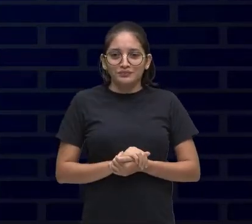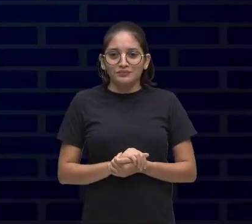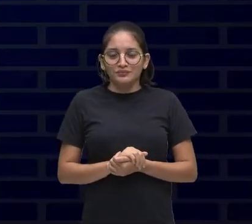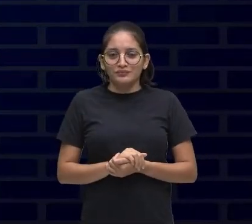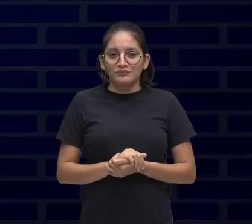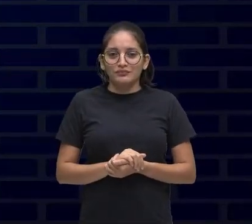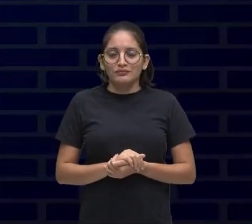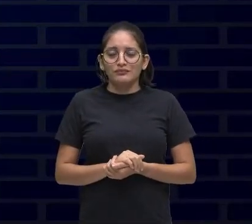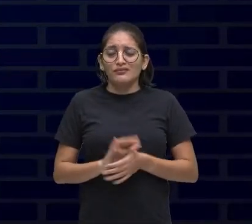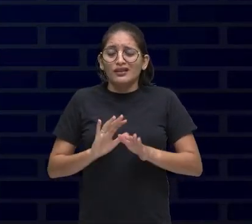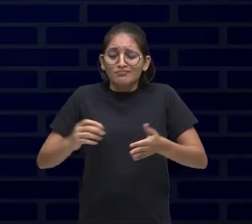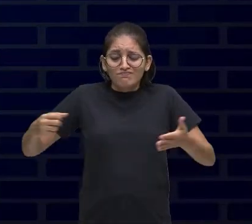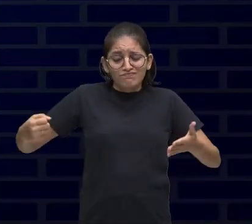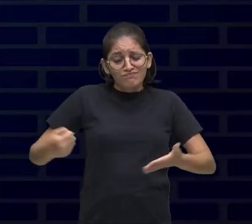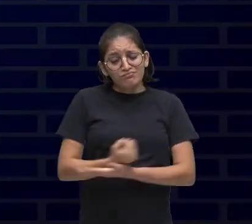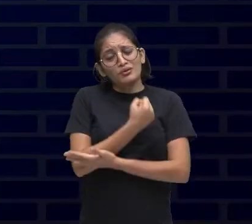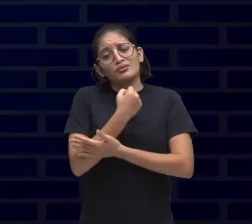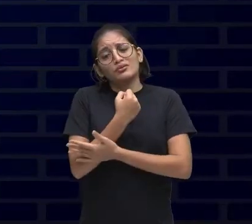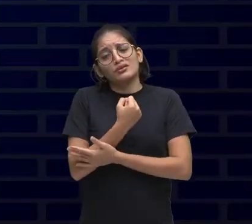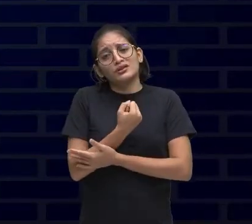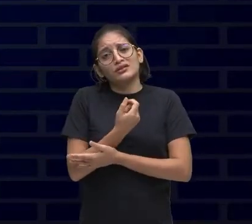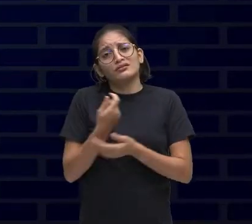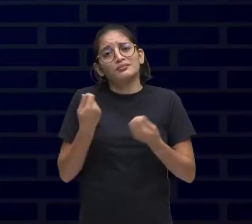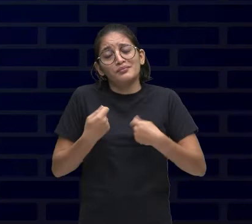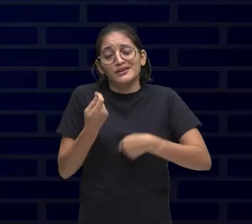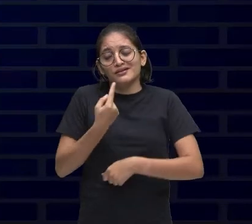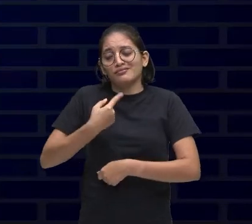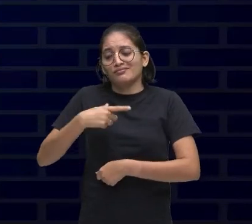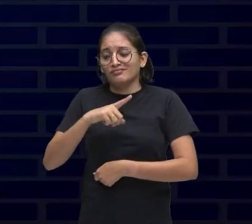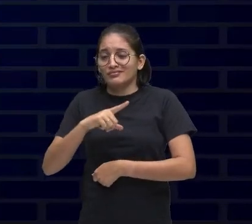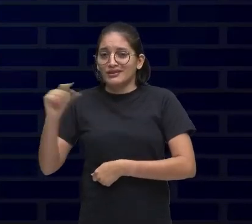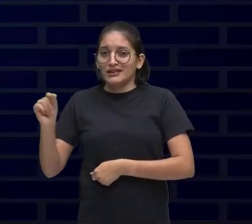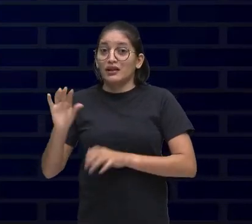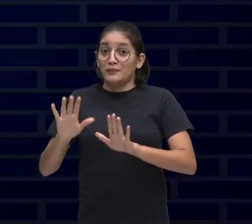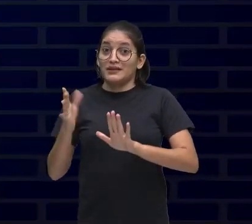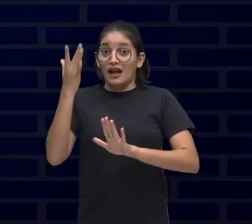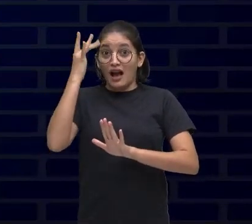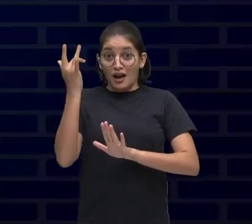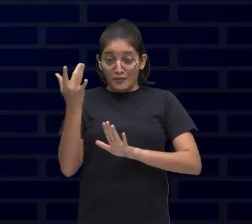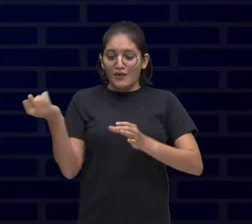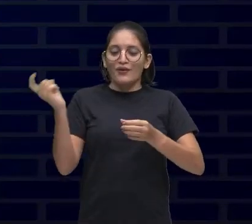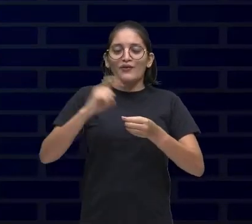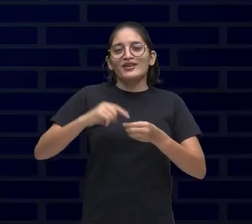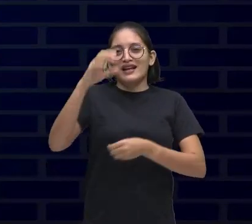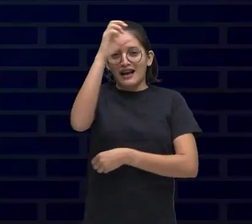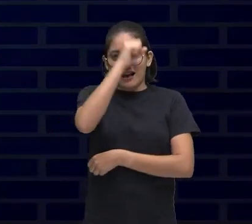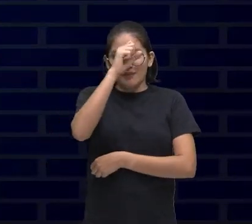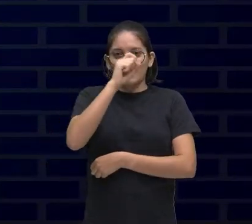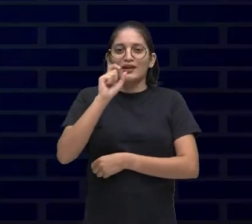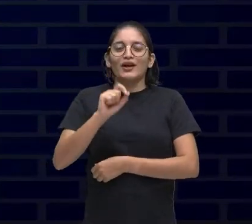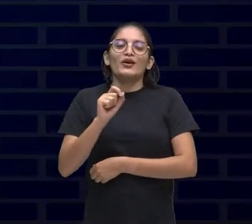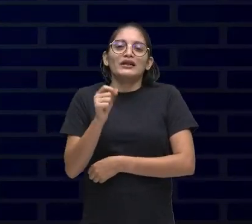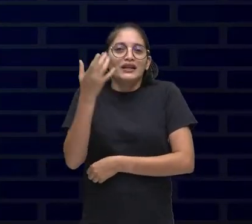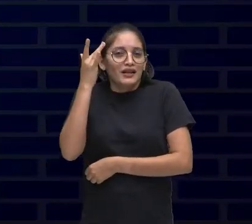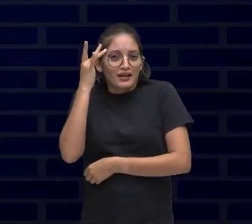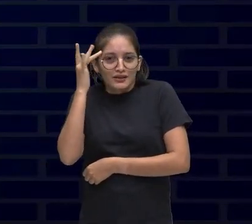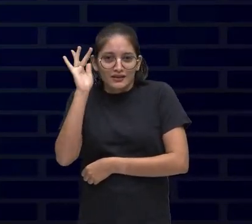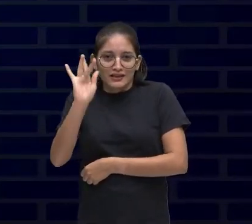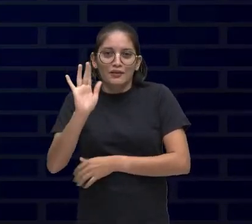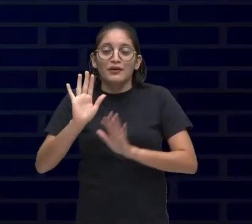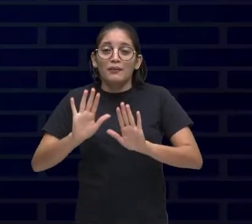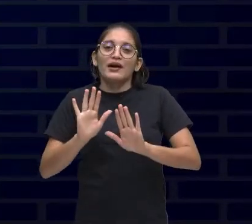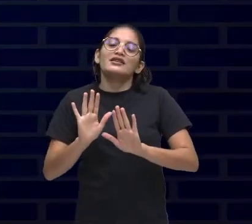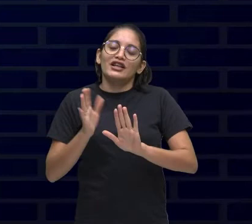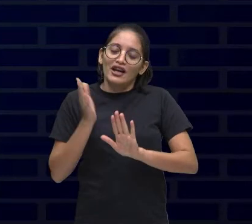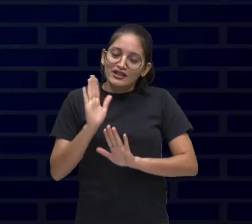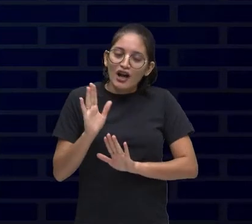Mas poxa, temos que ir embora, mas amanhã vamos aprender o que não sabíamos, mas